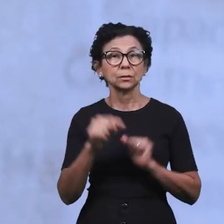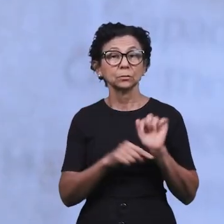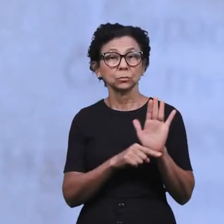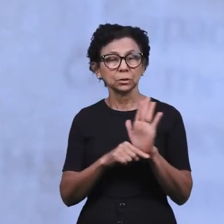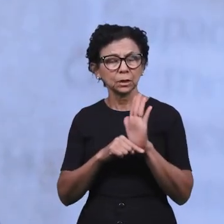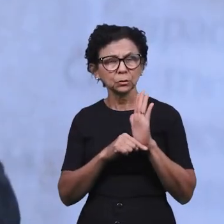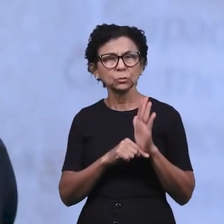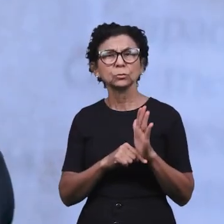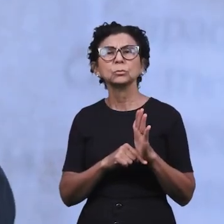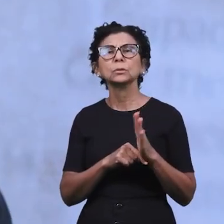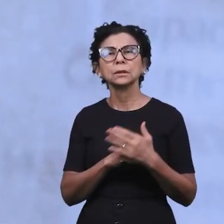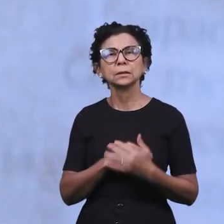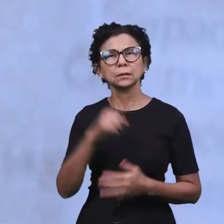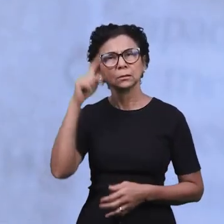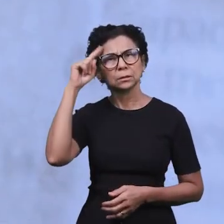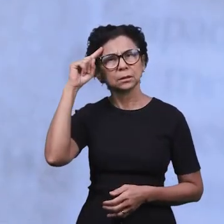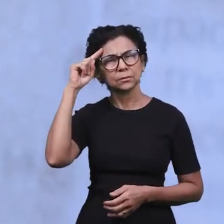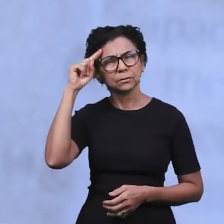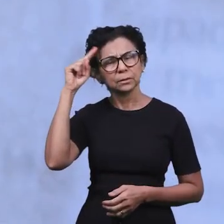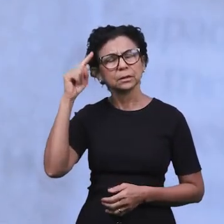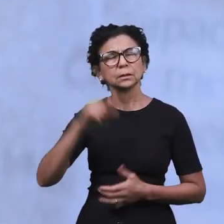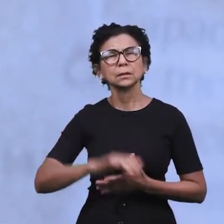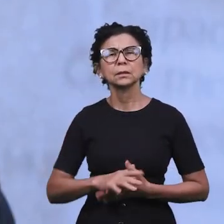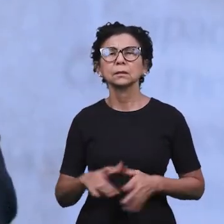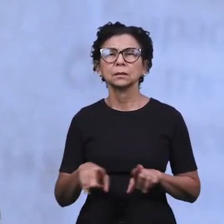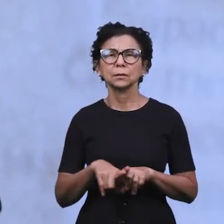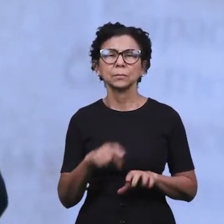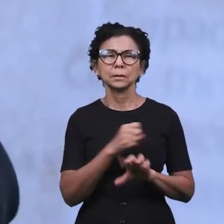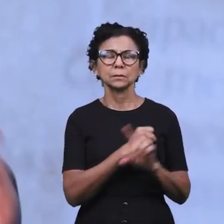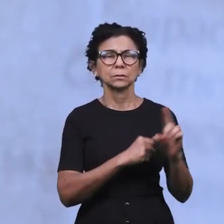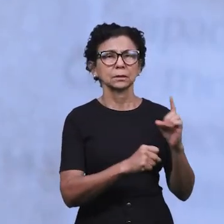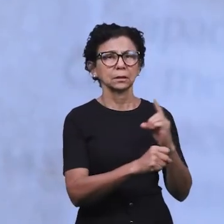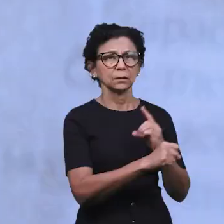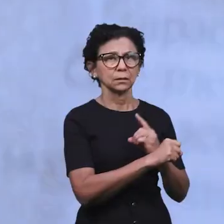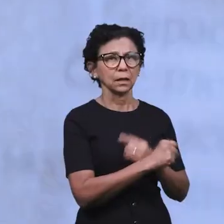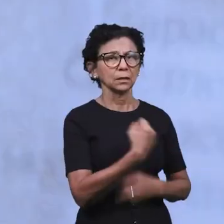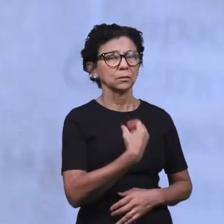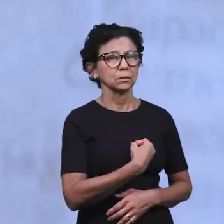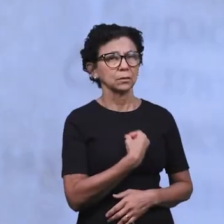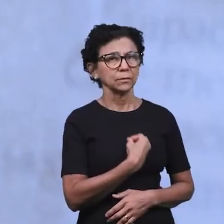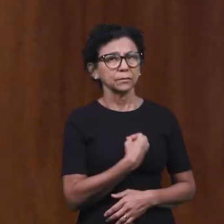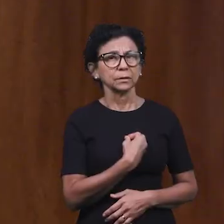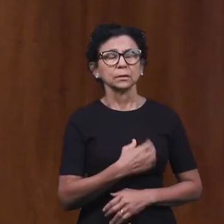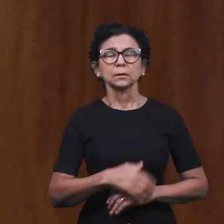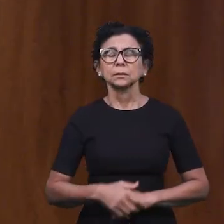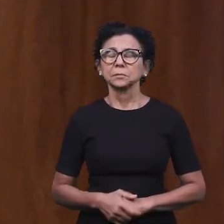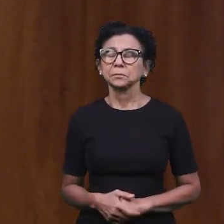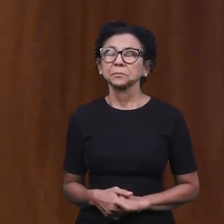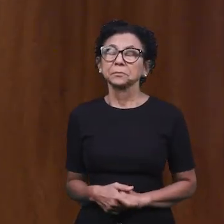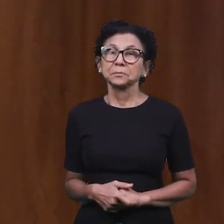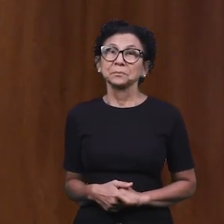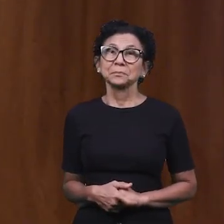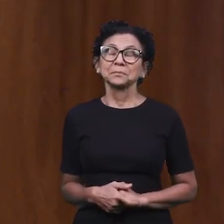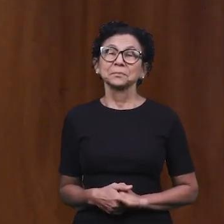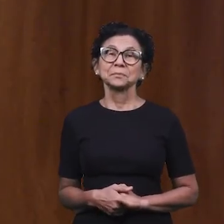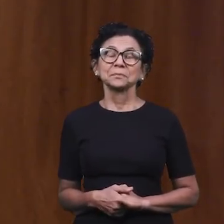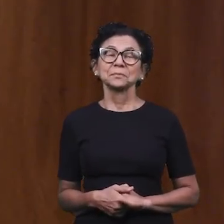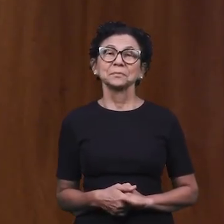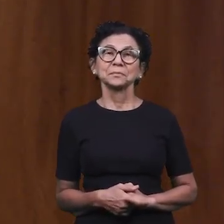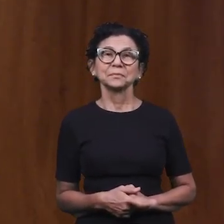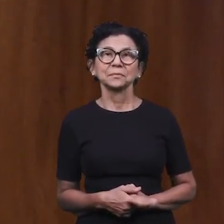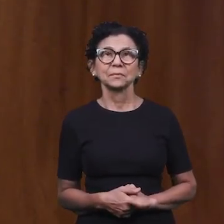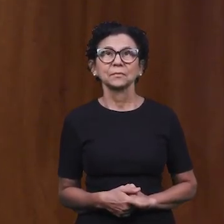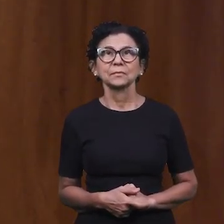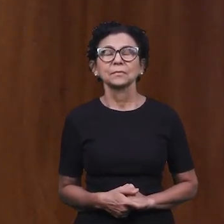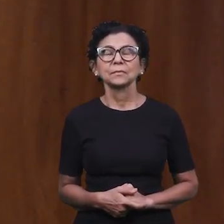dia, até mesmo nas questões seculares, porque a sabedoria de Deus serve para tudo na nossa vida. Excelente, é isso. E